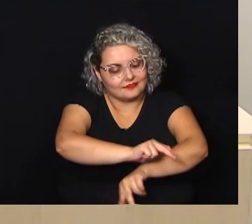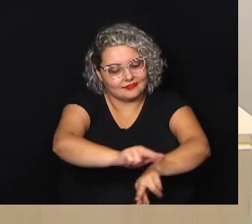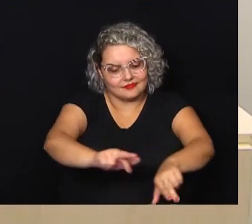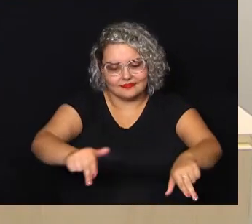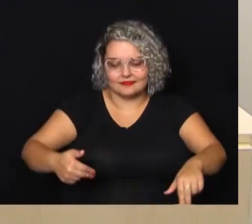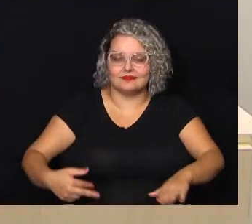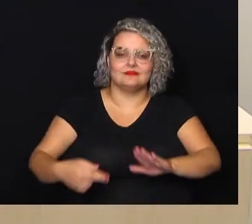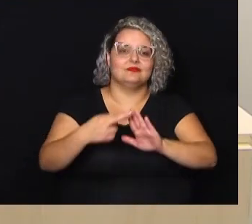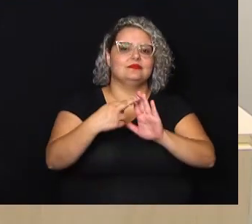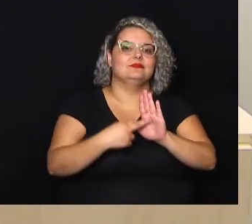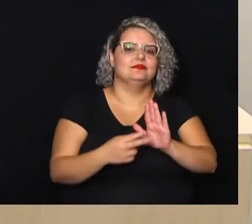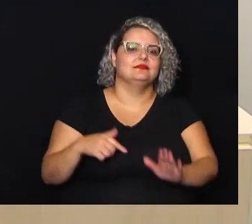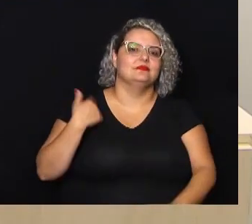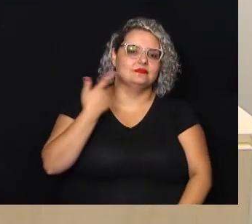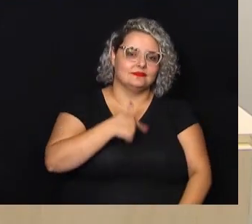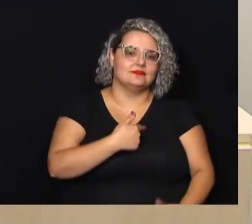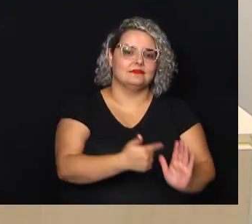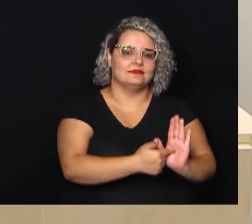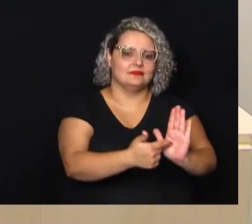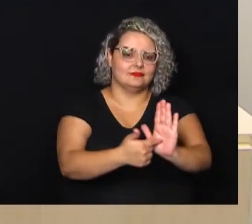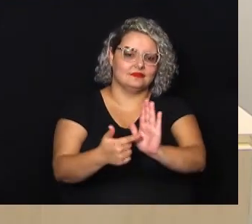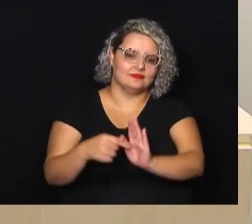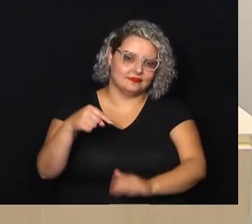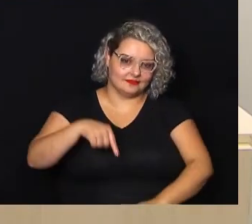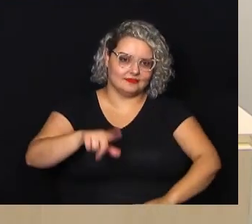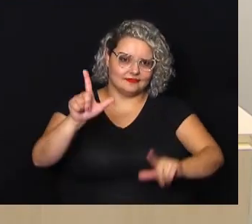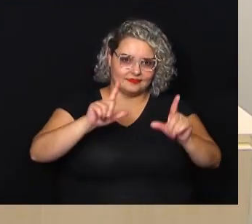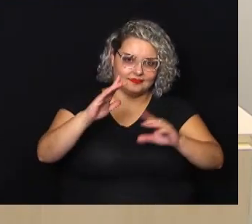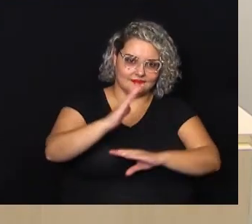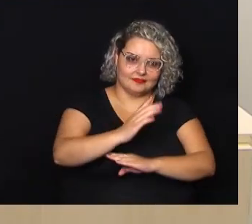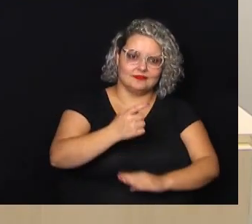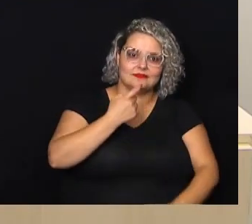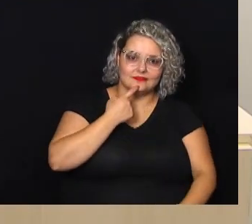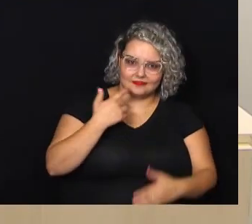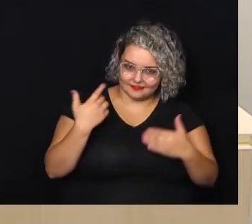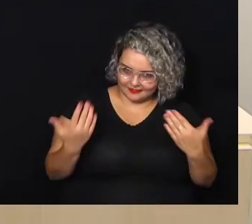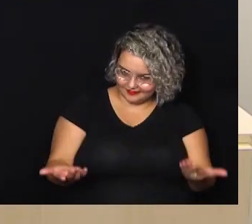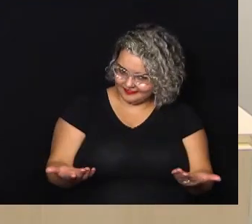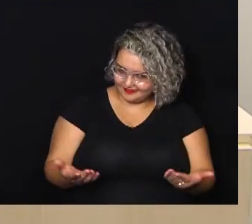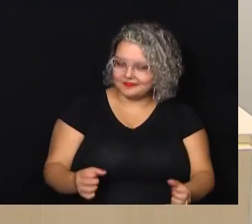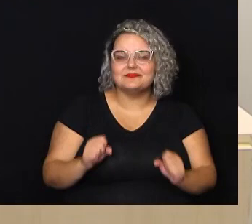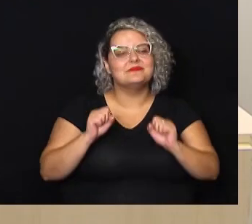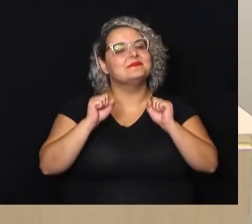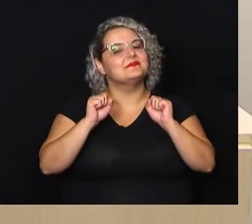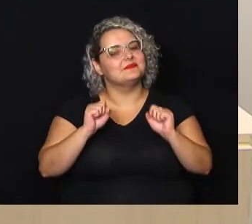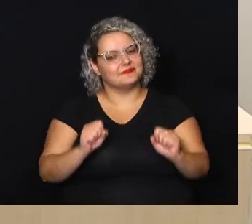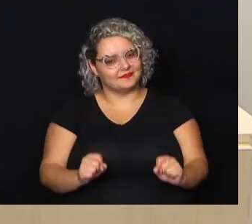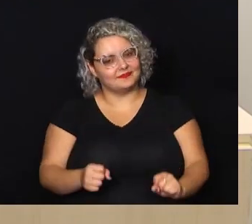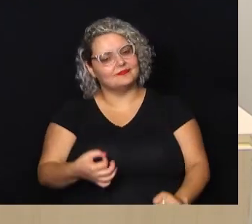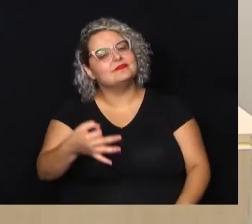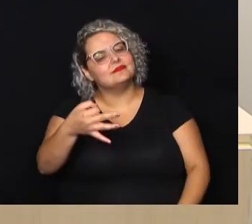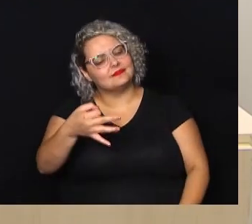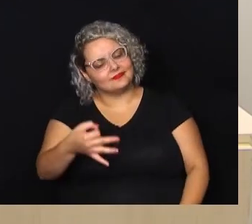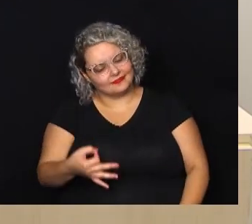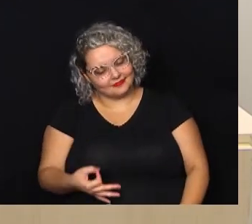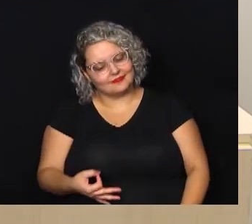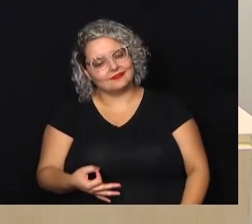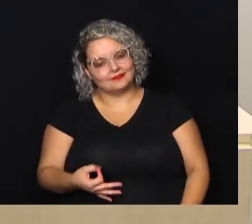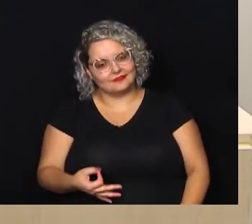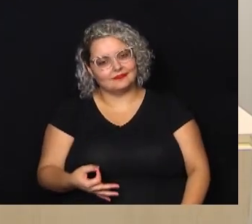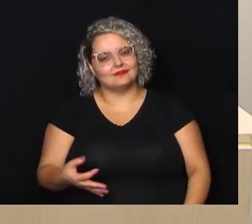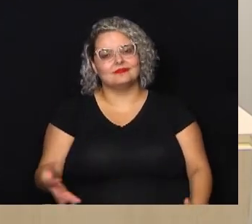tantas receitas que nós mostramos aqui na TV Câmara Campinas e que você pode, com